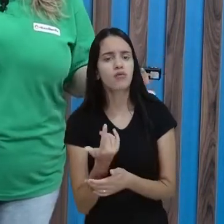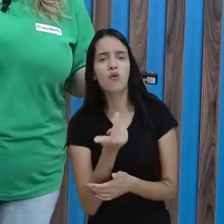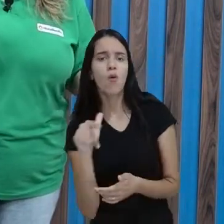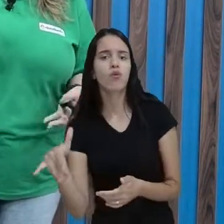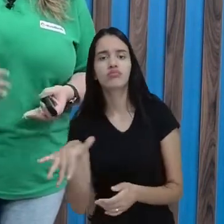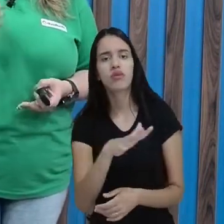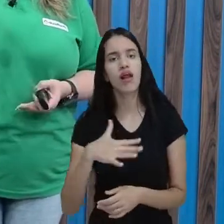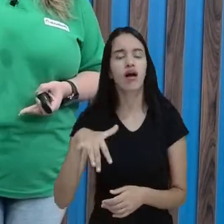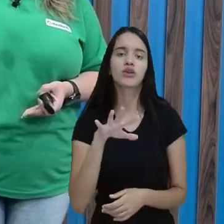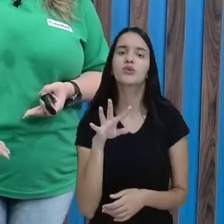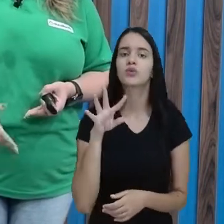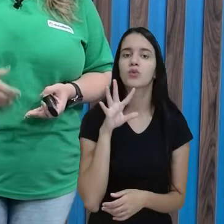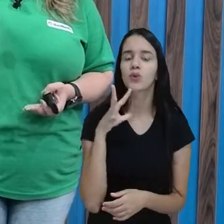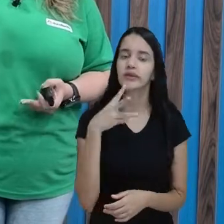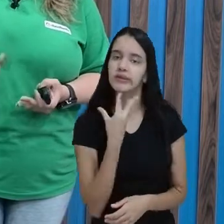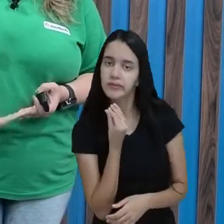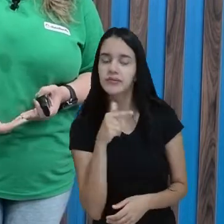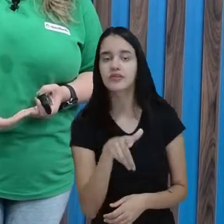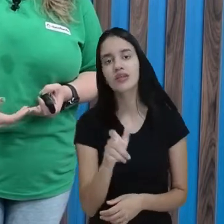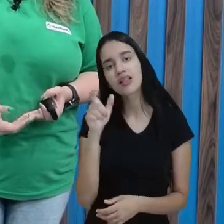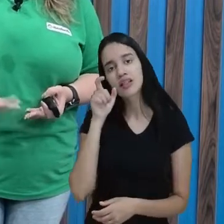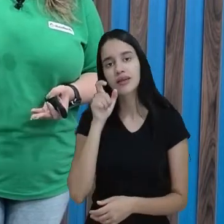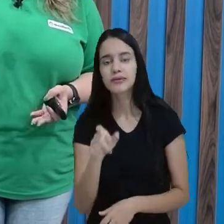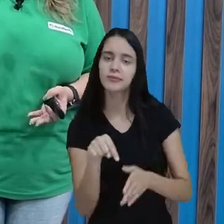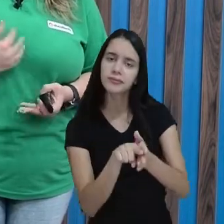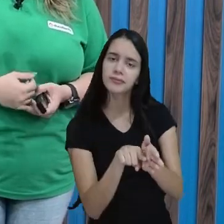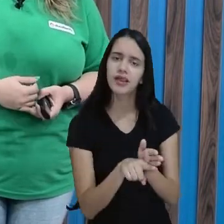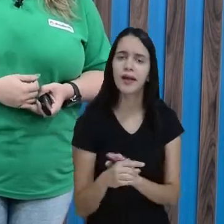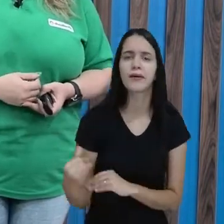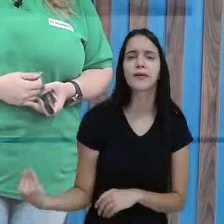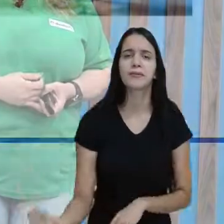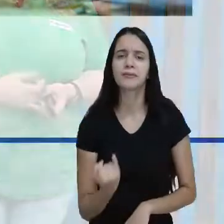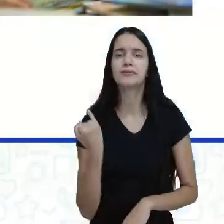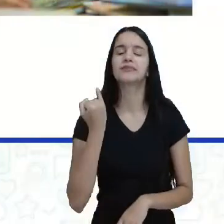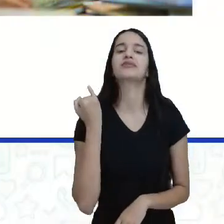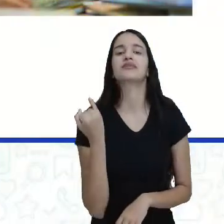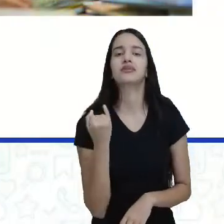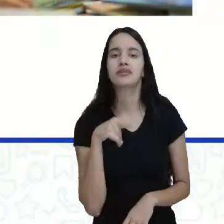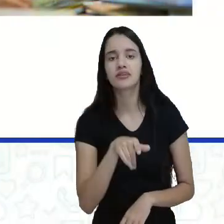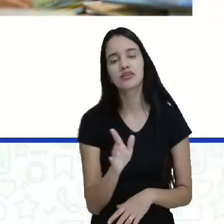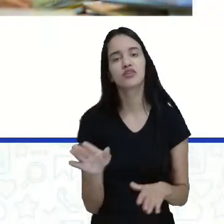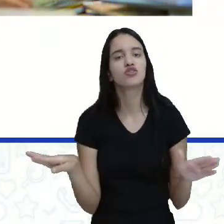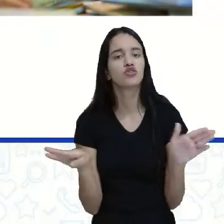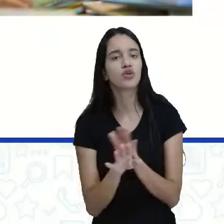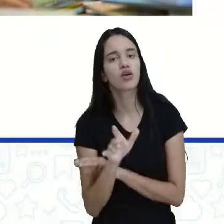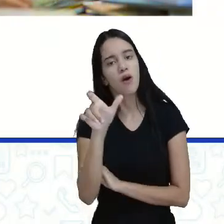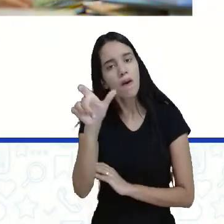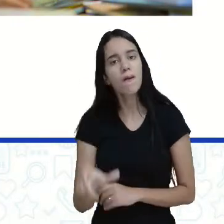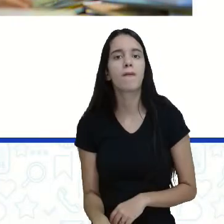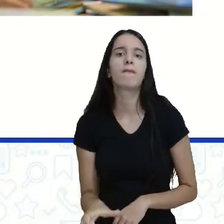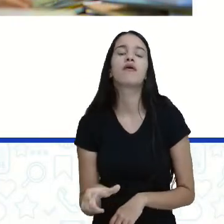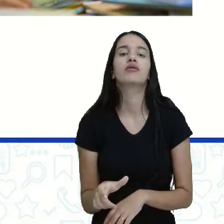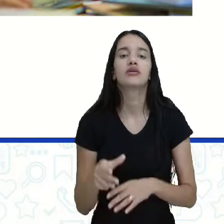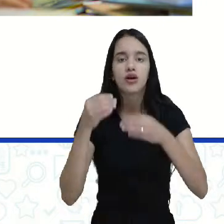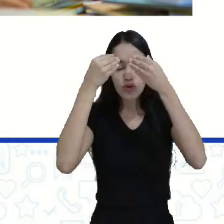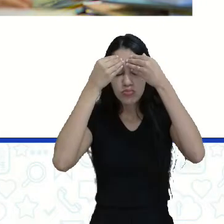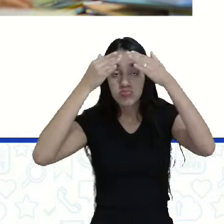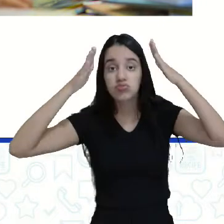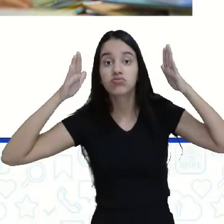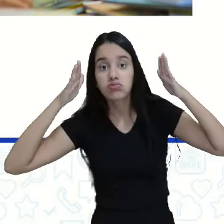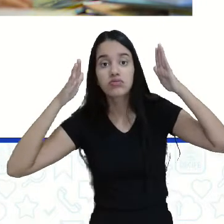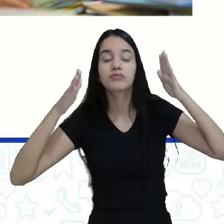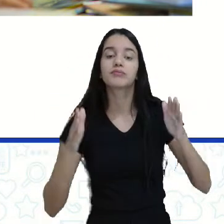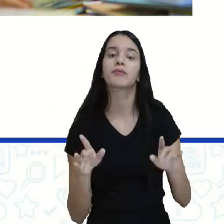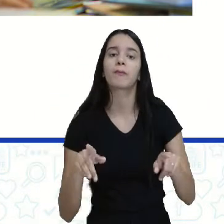do conhecimento que você tem interesse em pesquisar, é importante, né, que chegue um pesquisador com a mente fresquinha, não é isso,